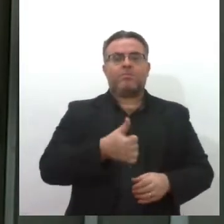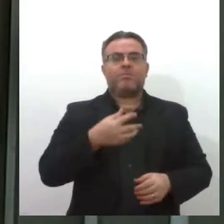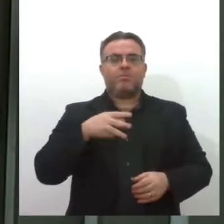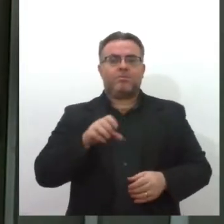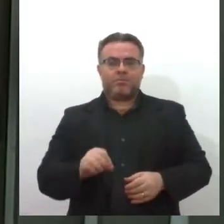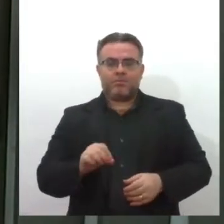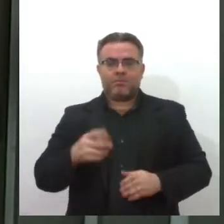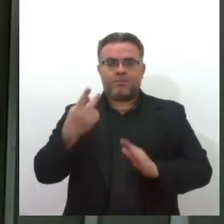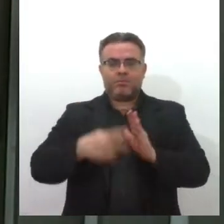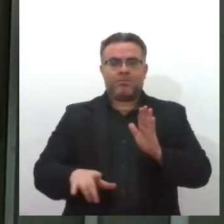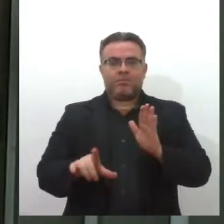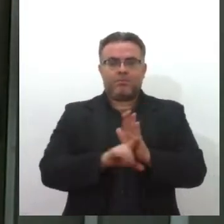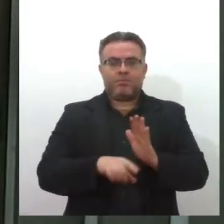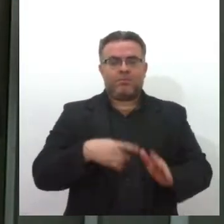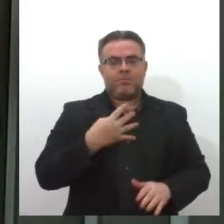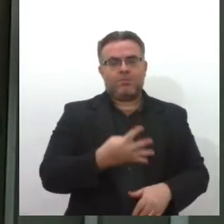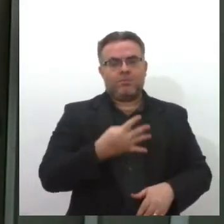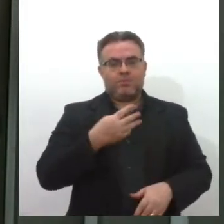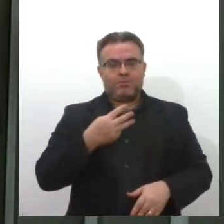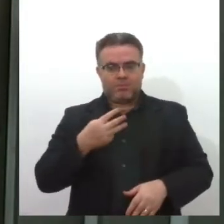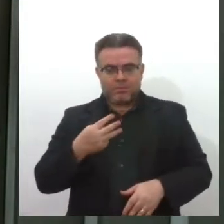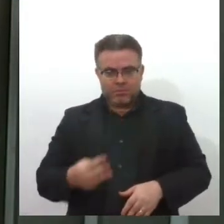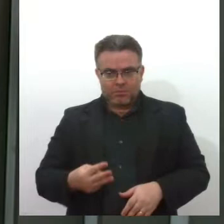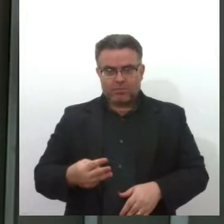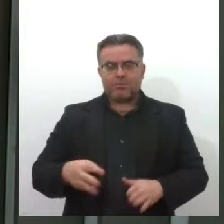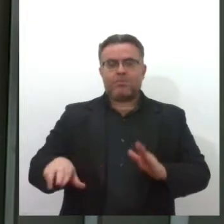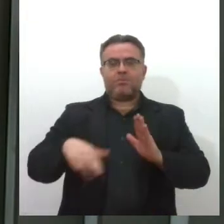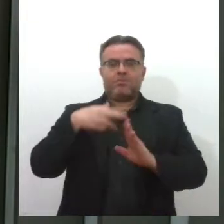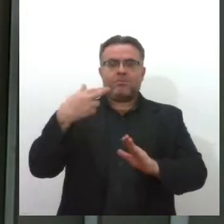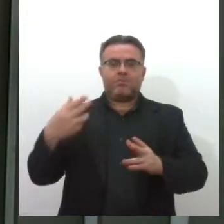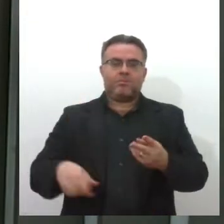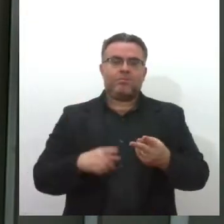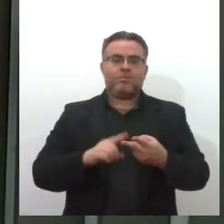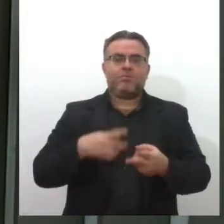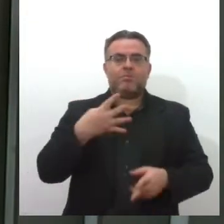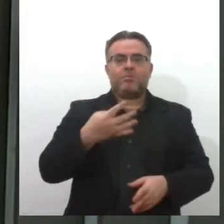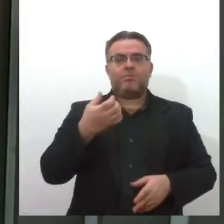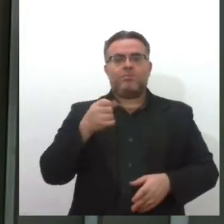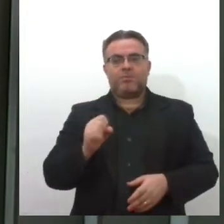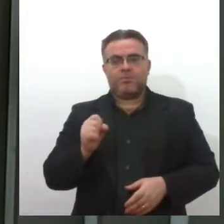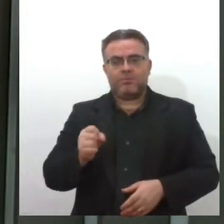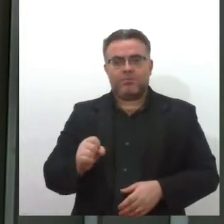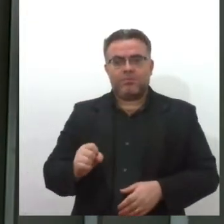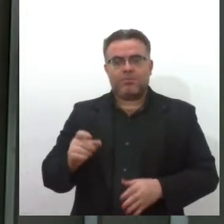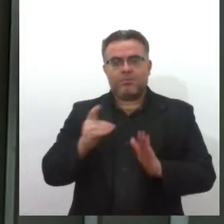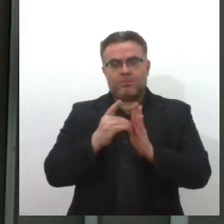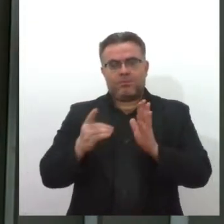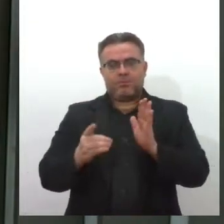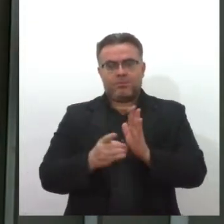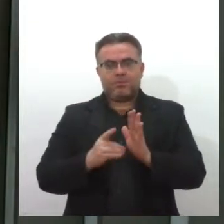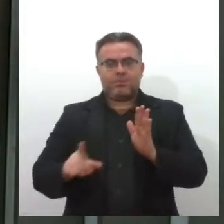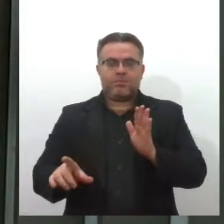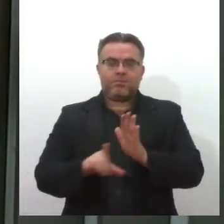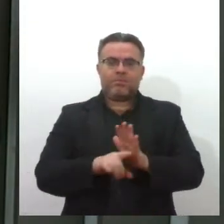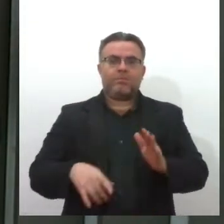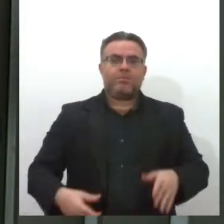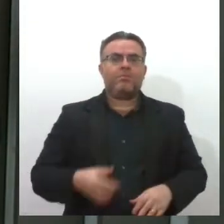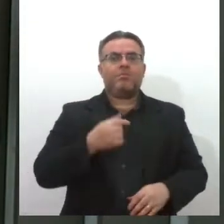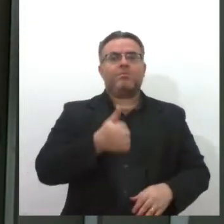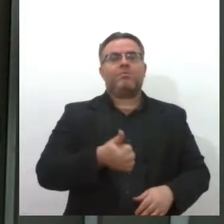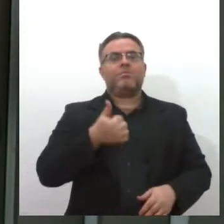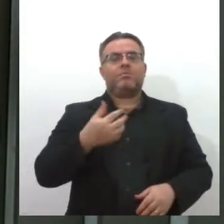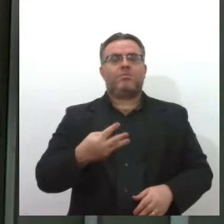lei, 43 projetos de resolução, 48 projetos de decreto legislativo,